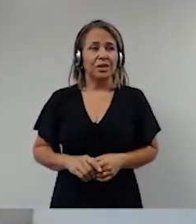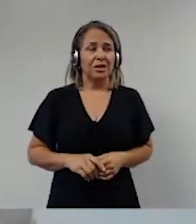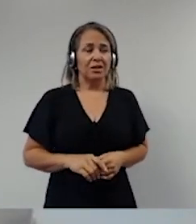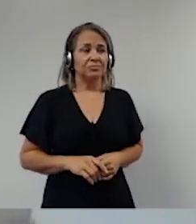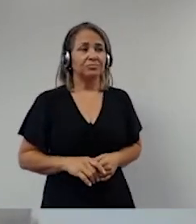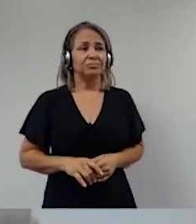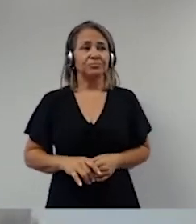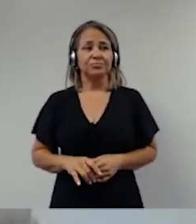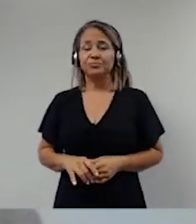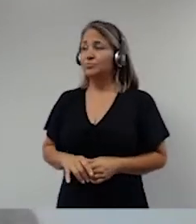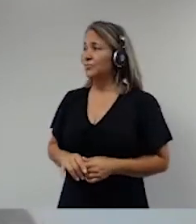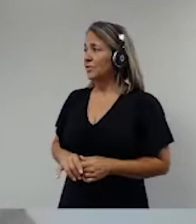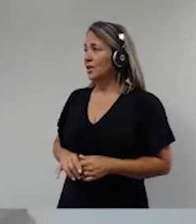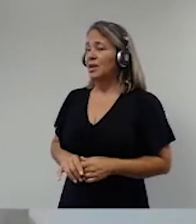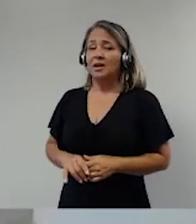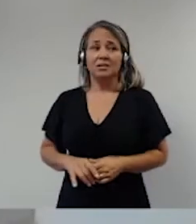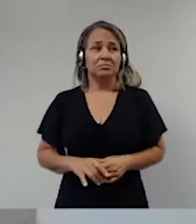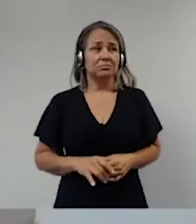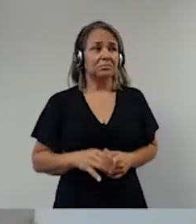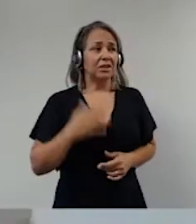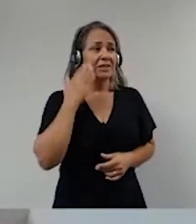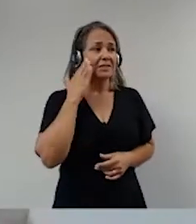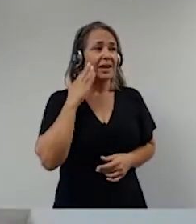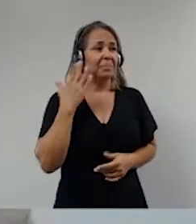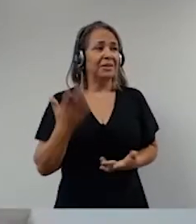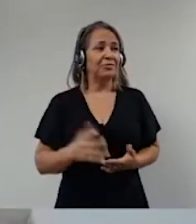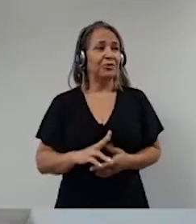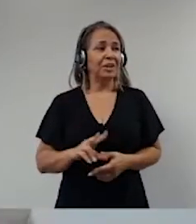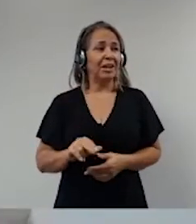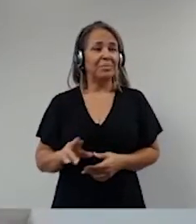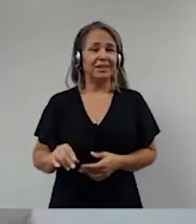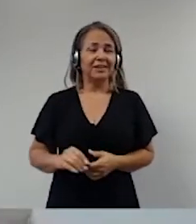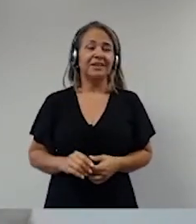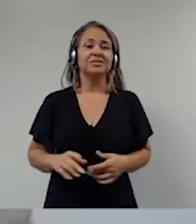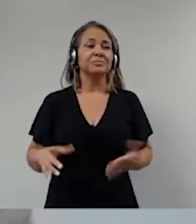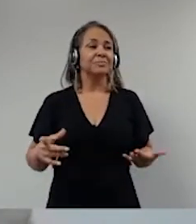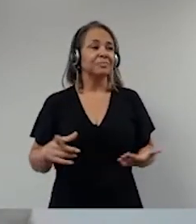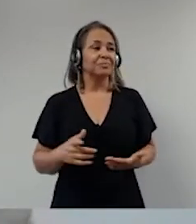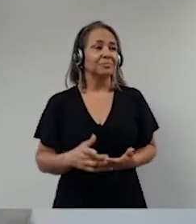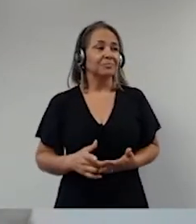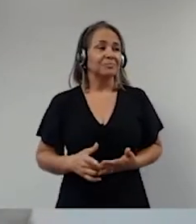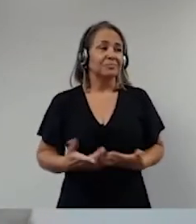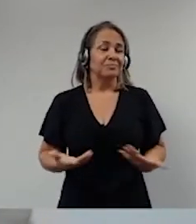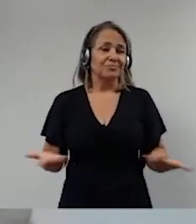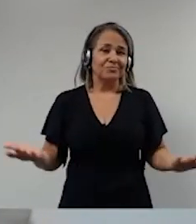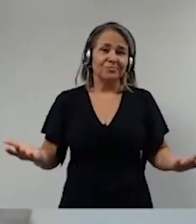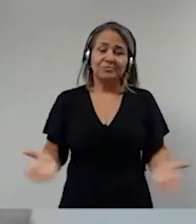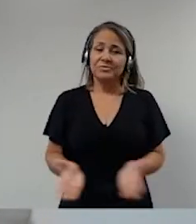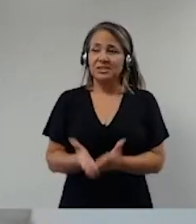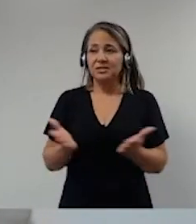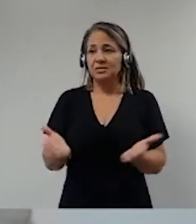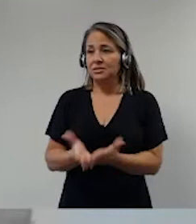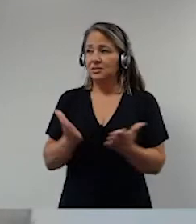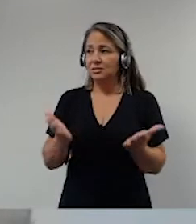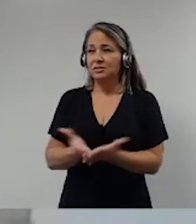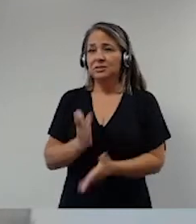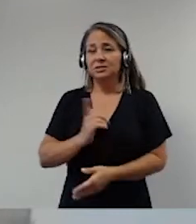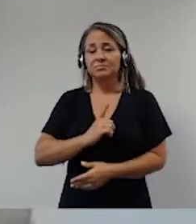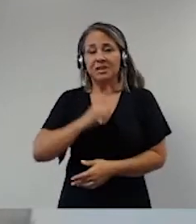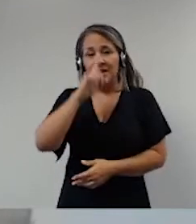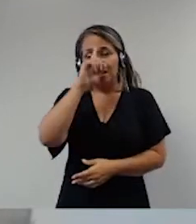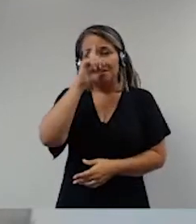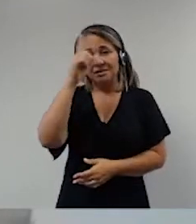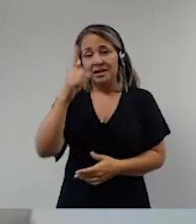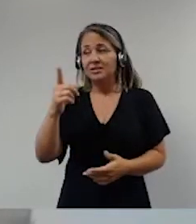vulnerabilidade? Bem, os regimes democráticos estão baseados na ideia de que todas